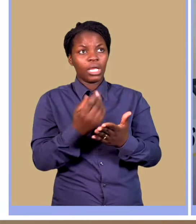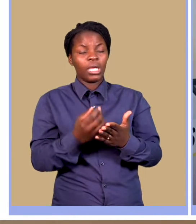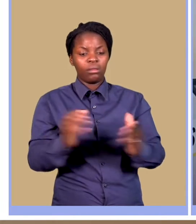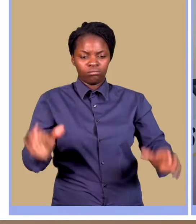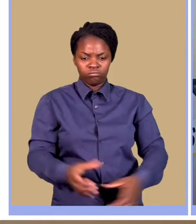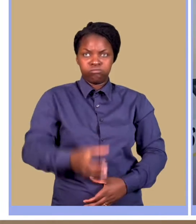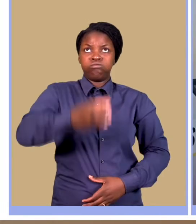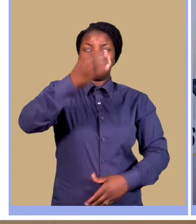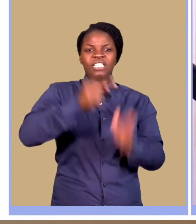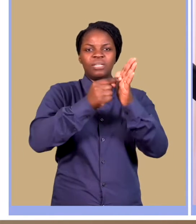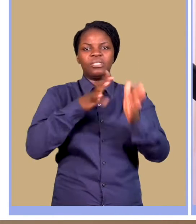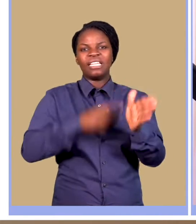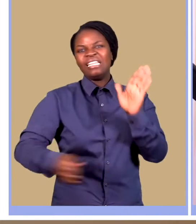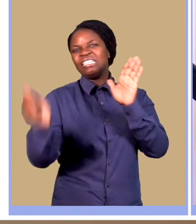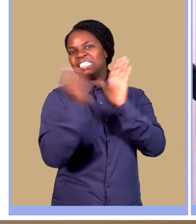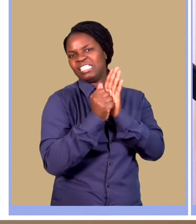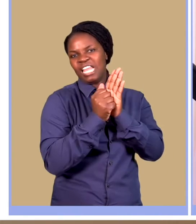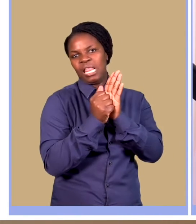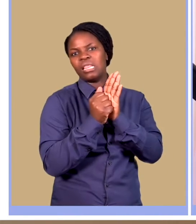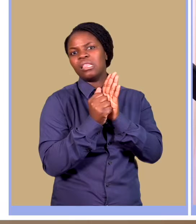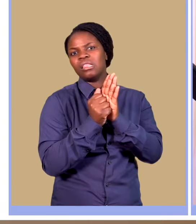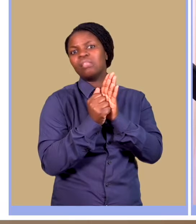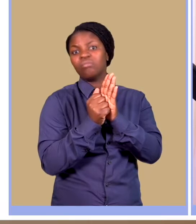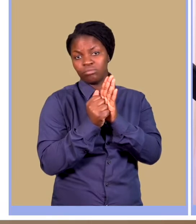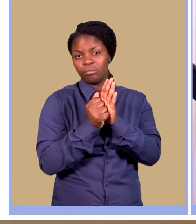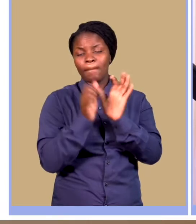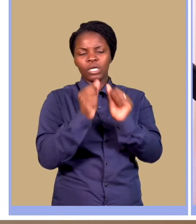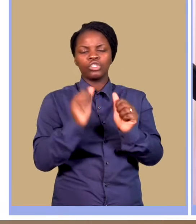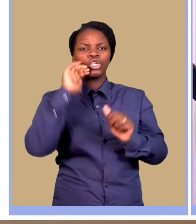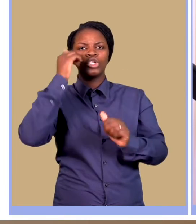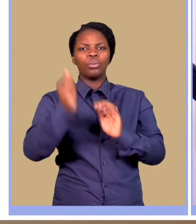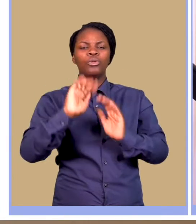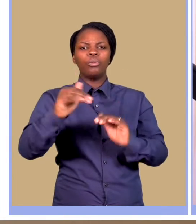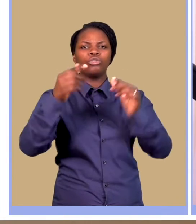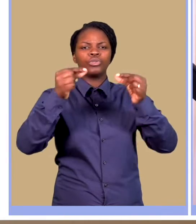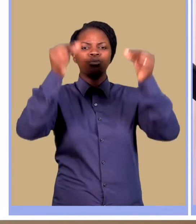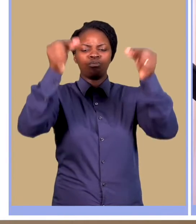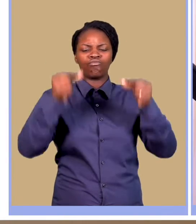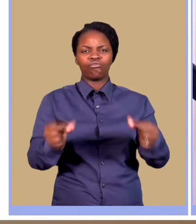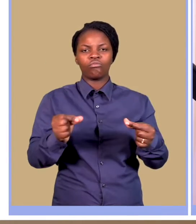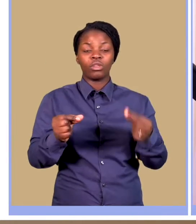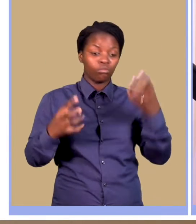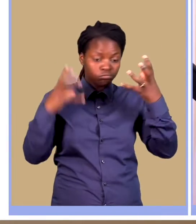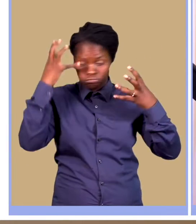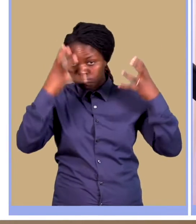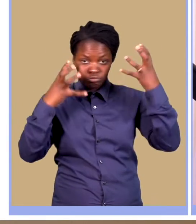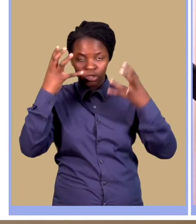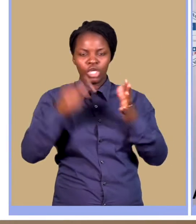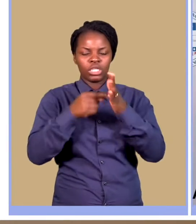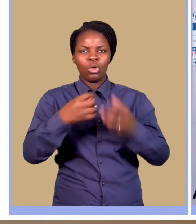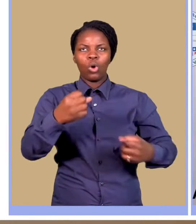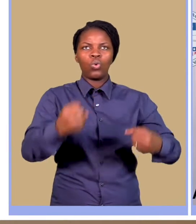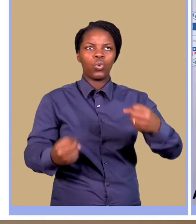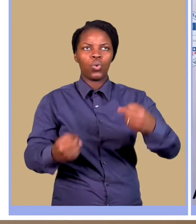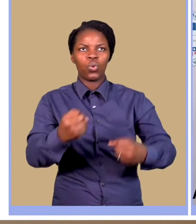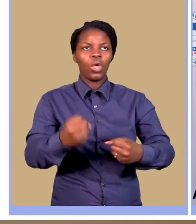consequentemente, isso acaba distraindo seja os condutores, ou seja, o próprio cidadão, o público-alvo também.